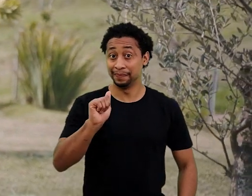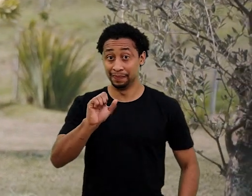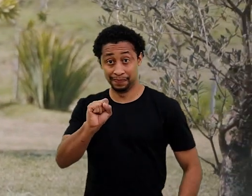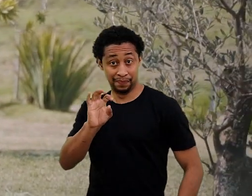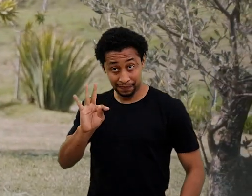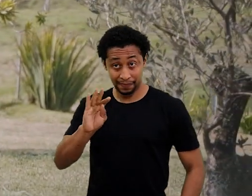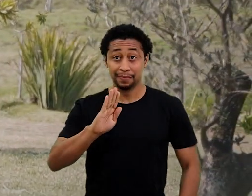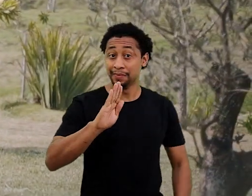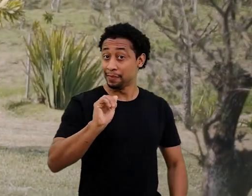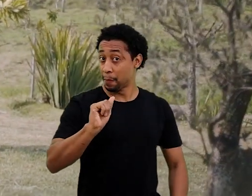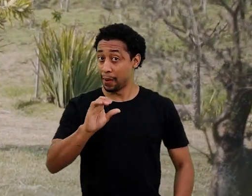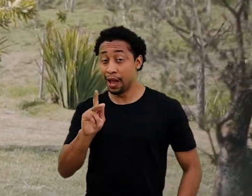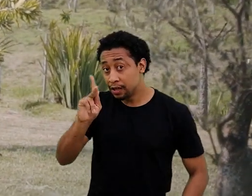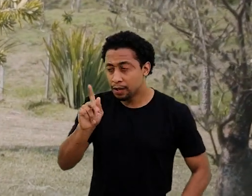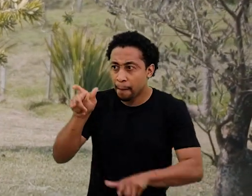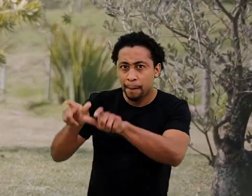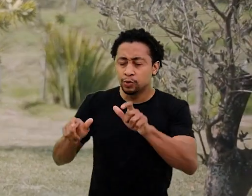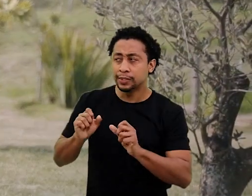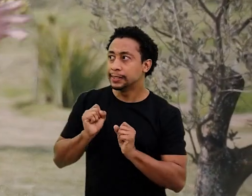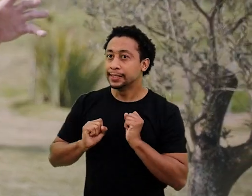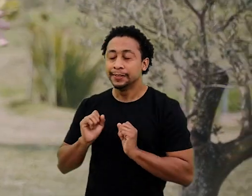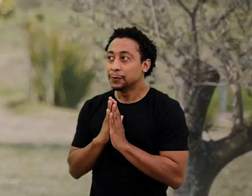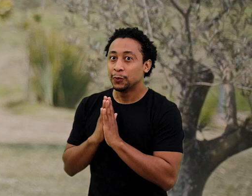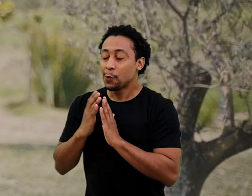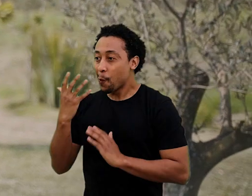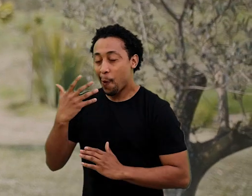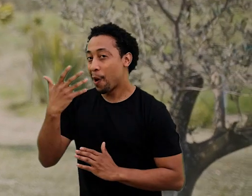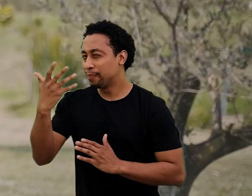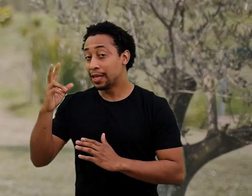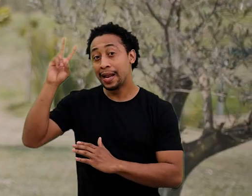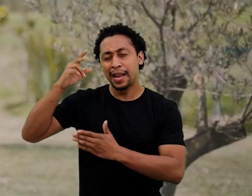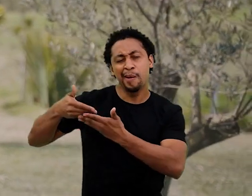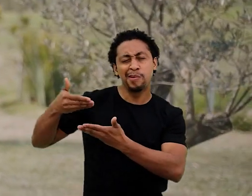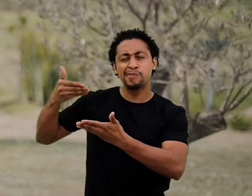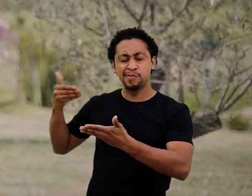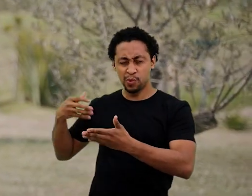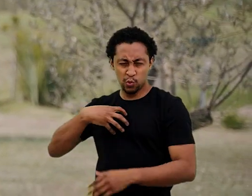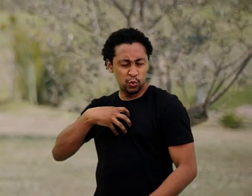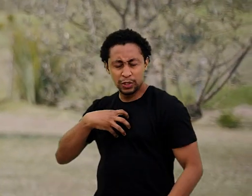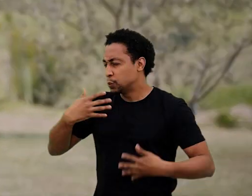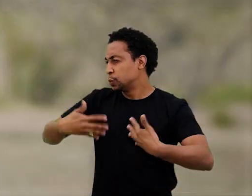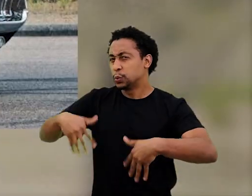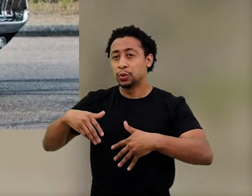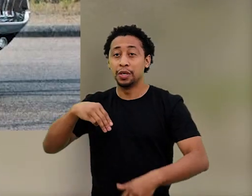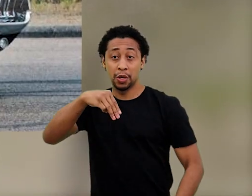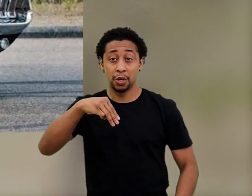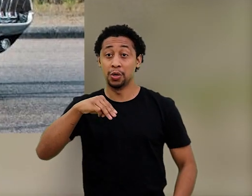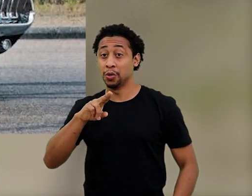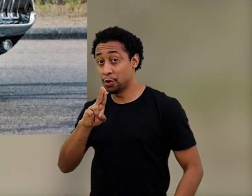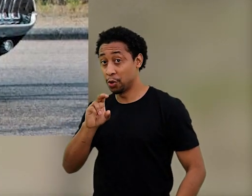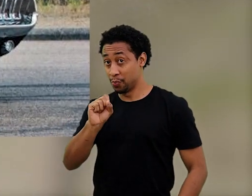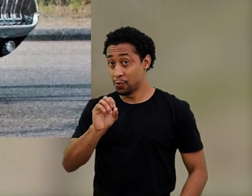Fastback. Para os entusiastas mais românticos, uma lembrança da configuração de carroceria mais desejada no Mustang de primeira